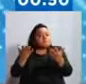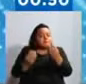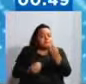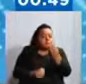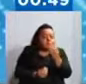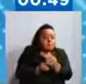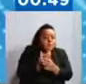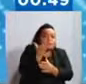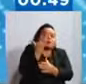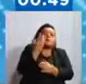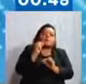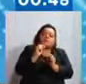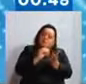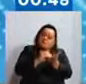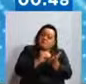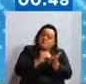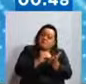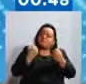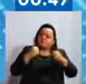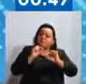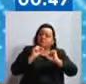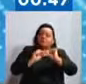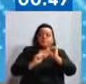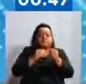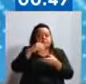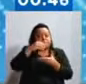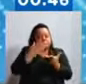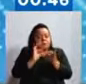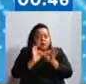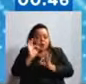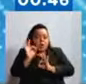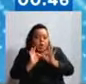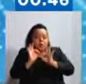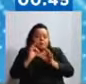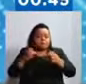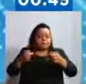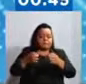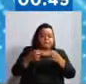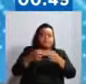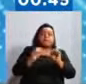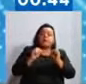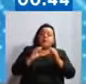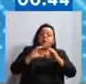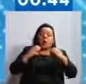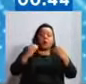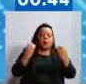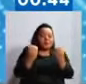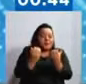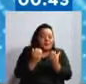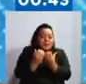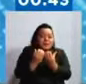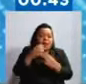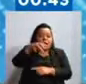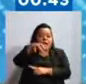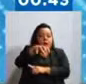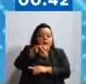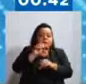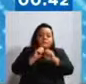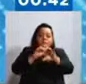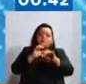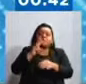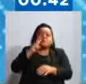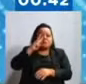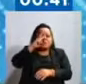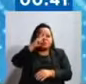implantados, mas que precisam fazer a implantação dos seus equipamentos comunitários na área da educação. Nós vamos trabalhar forte para